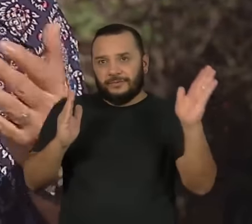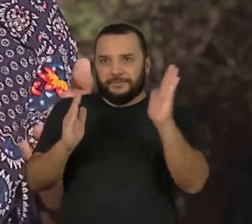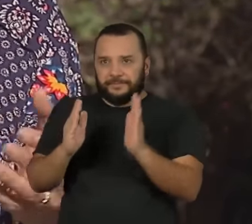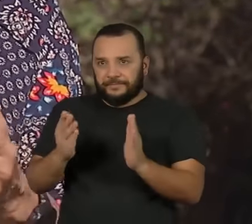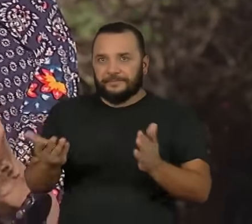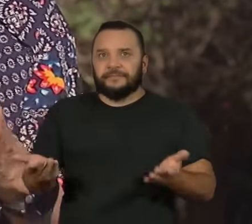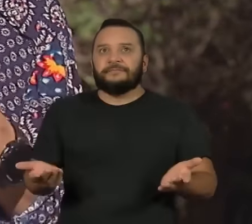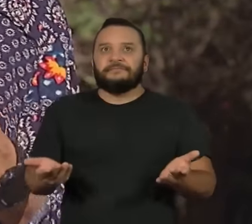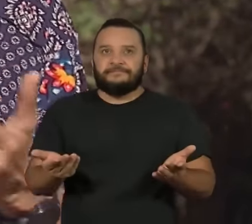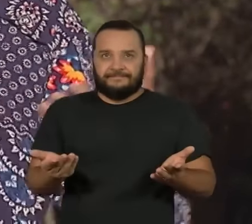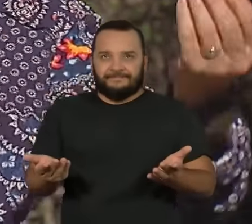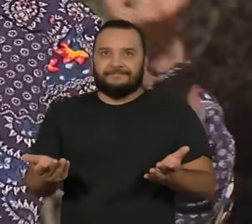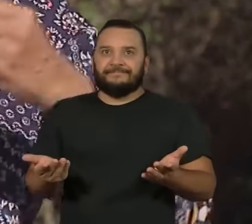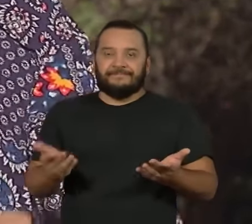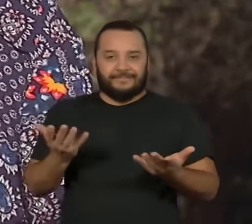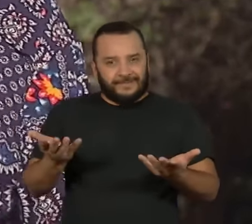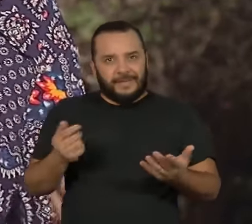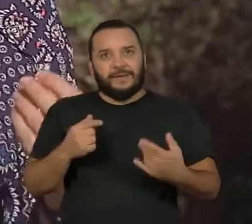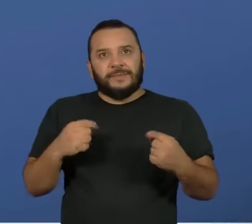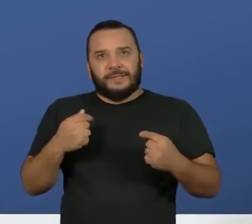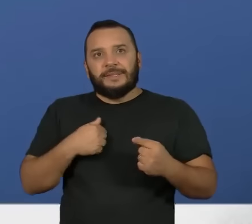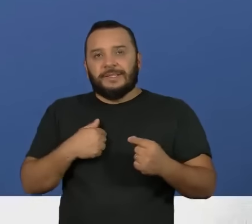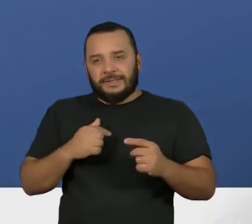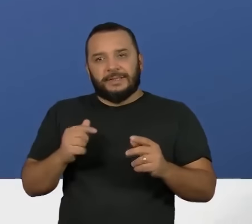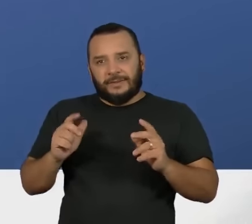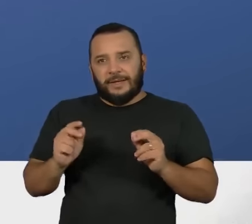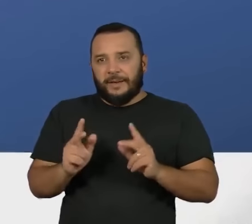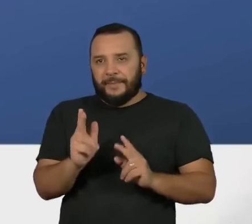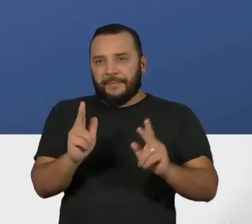Então, o manejo vai ter que ser melhor ainda.